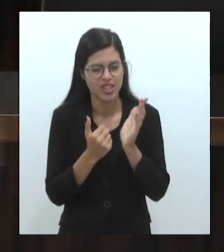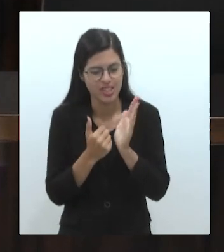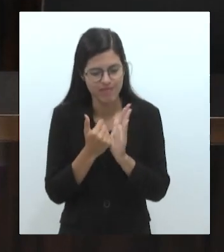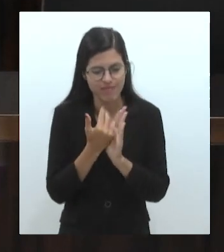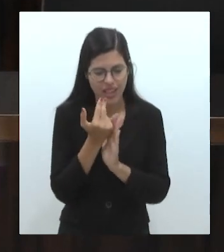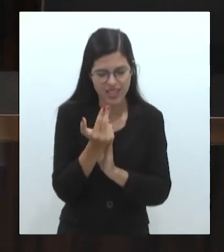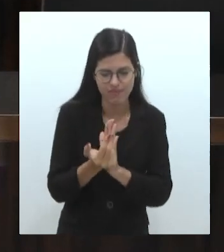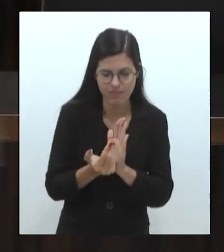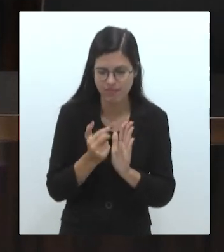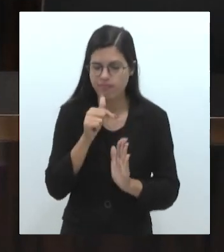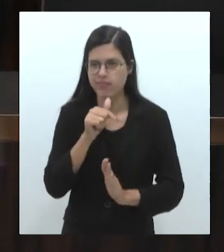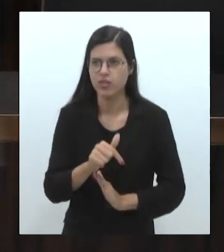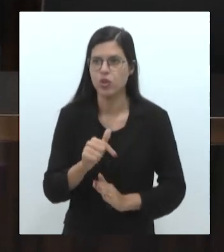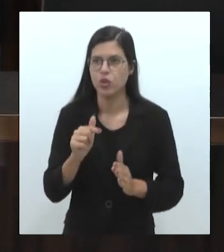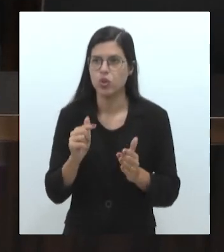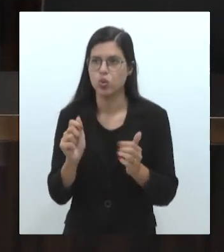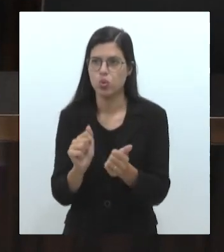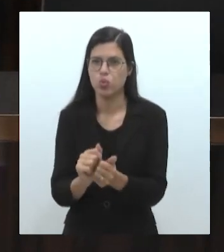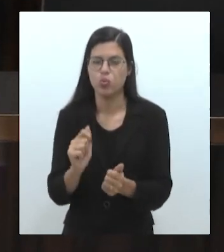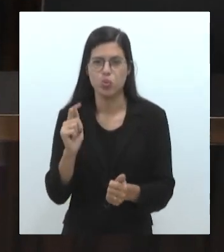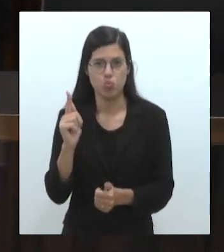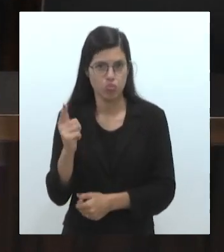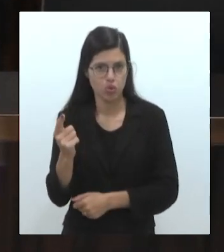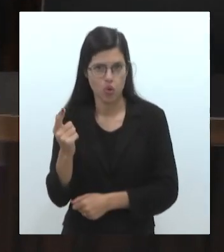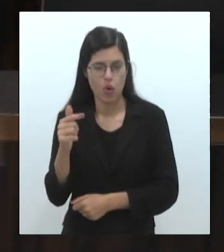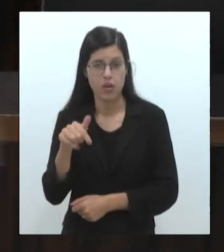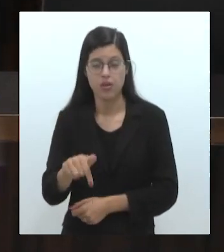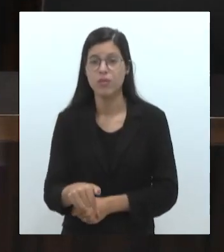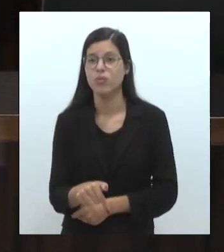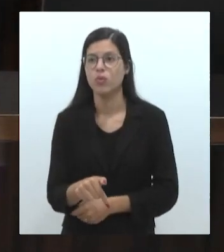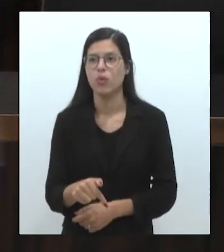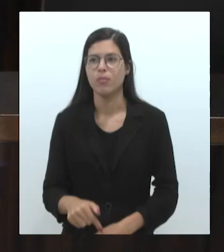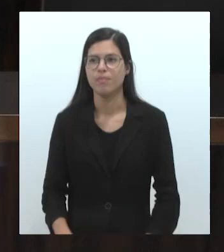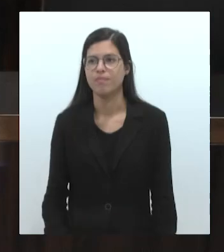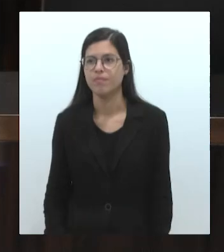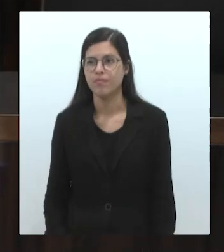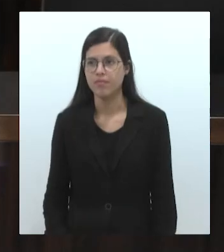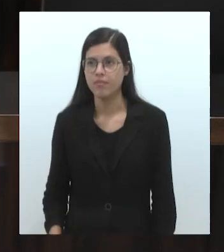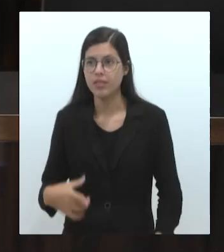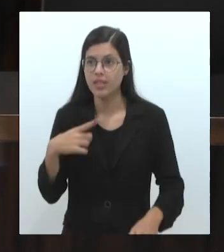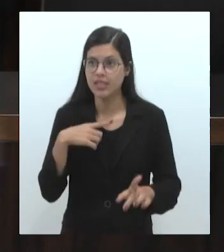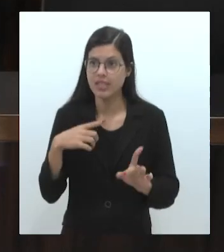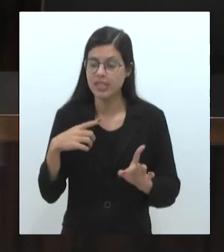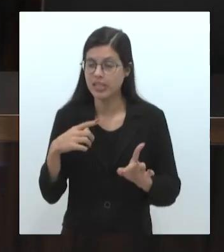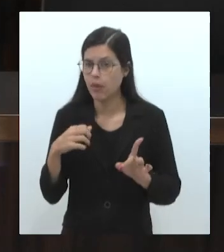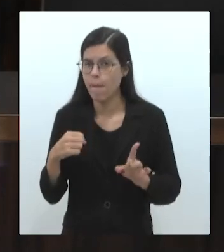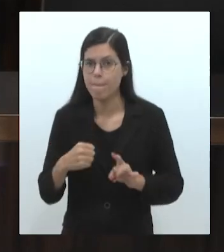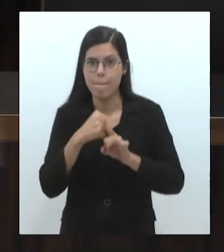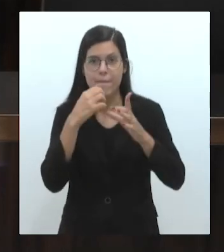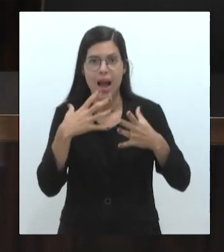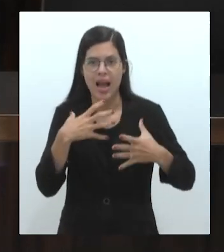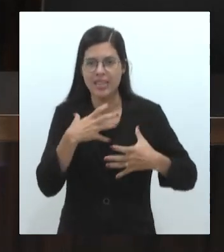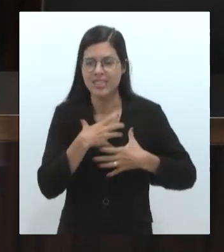da Secretaria de Assistência na época, exatamente esse impacto que dá a nossa rica Floresta da